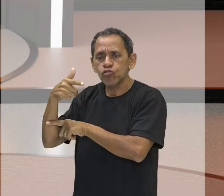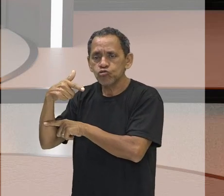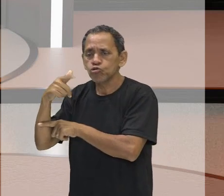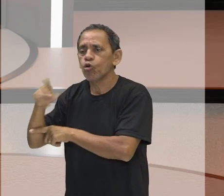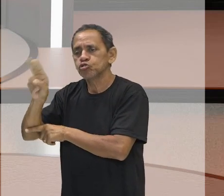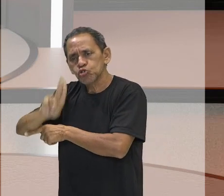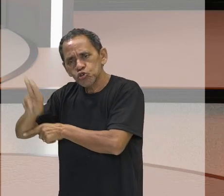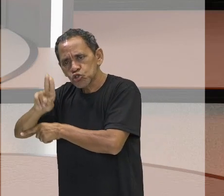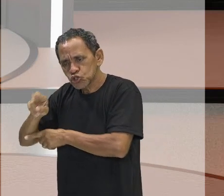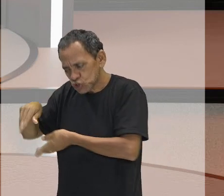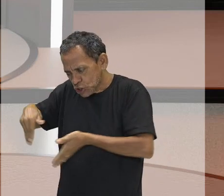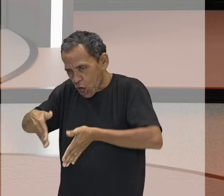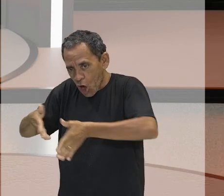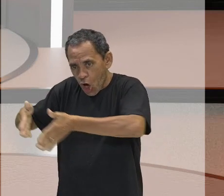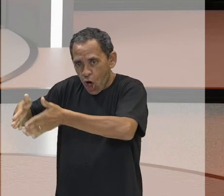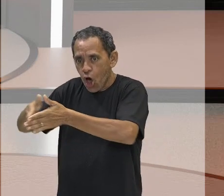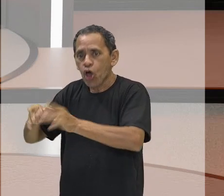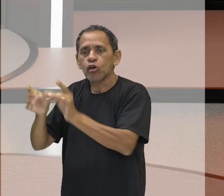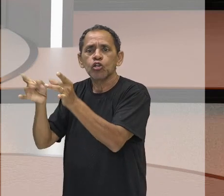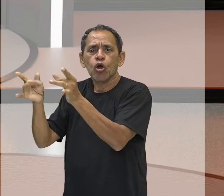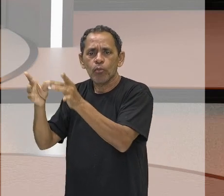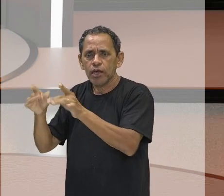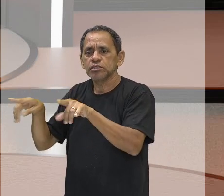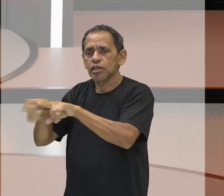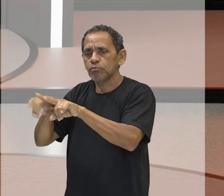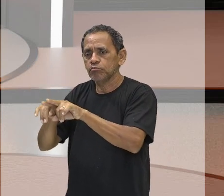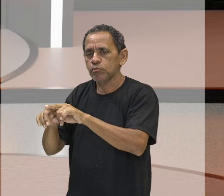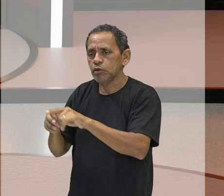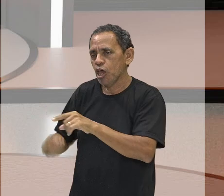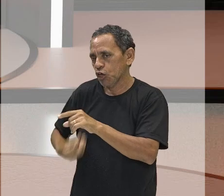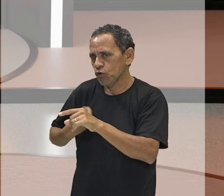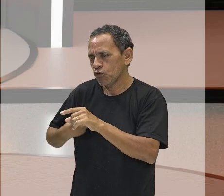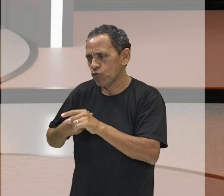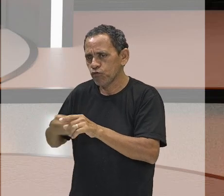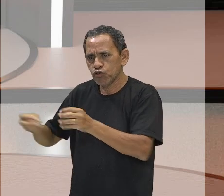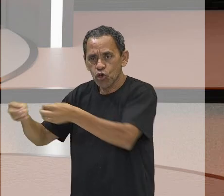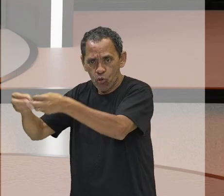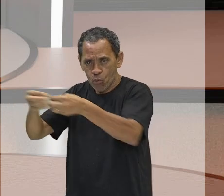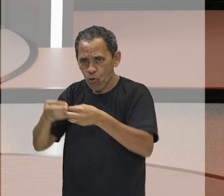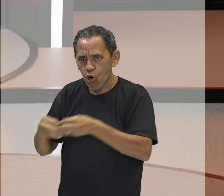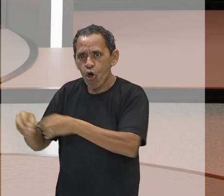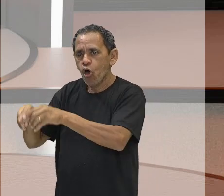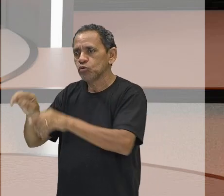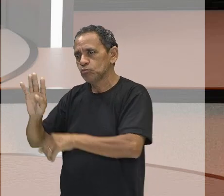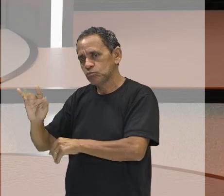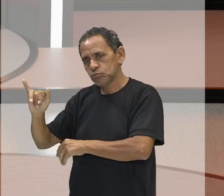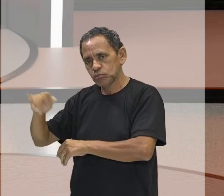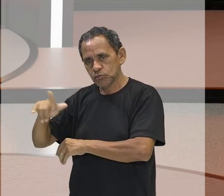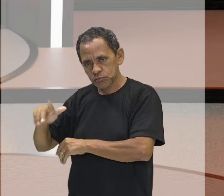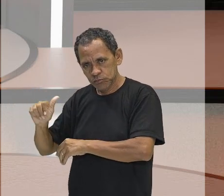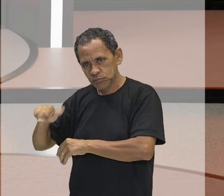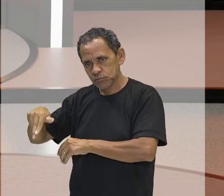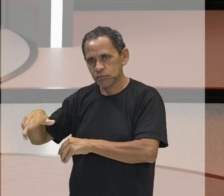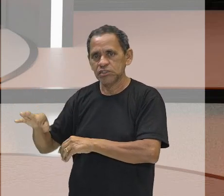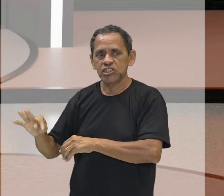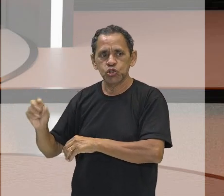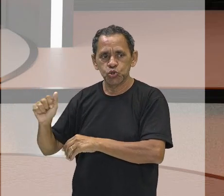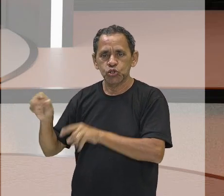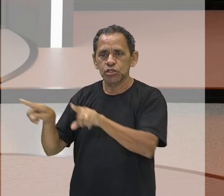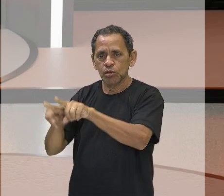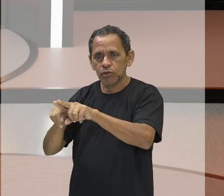comerciais e que transitavam aos arredores de Bizâncio, tá, gente? Então a gente vê que em relação ao